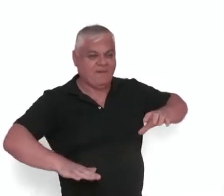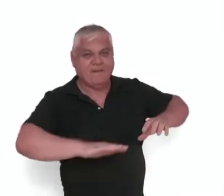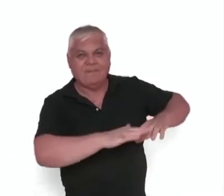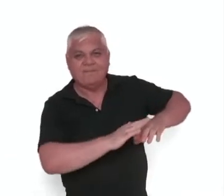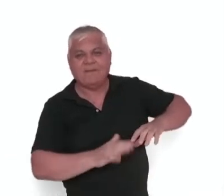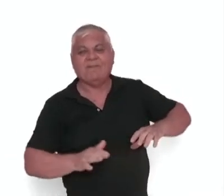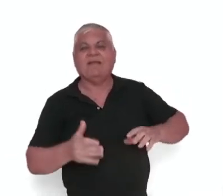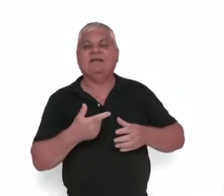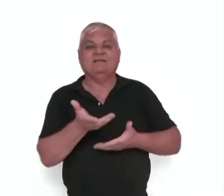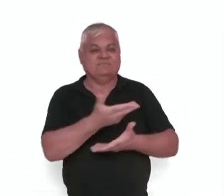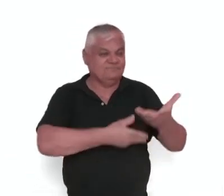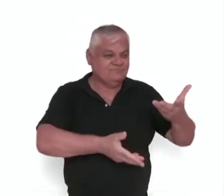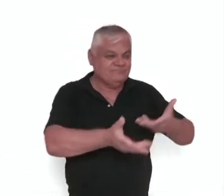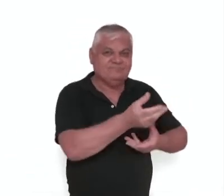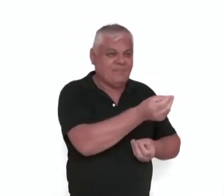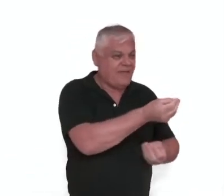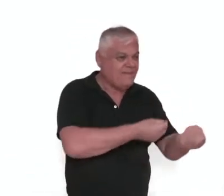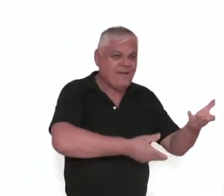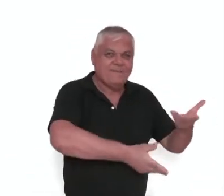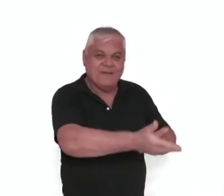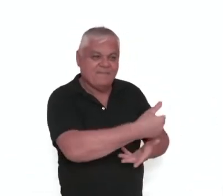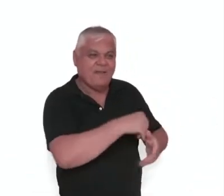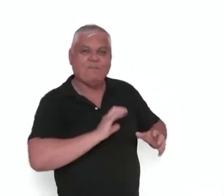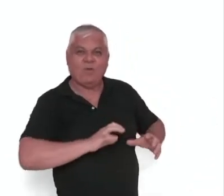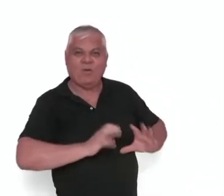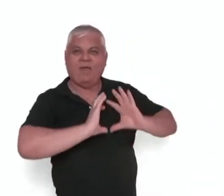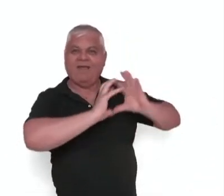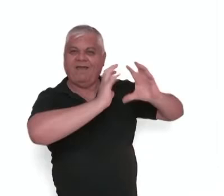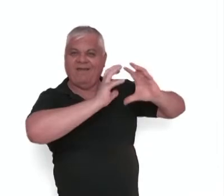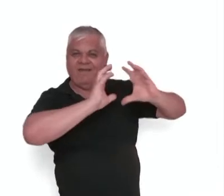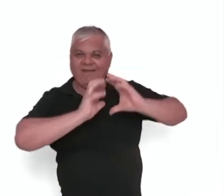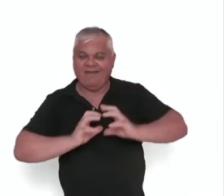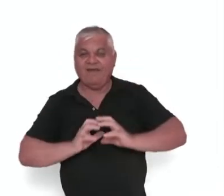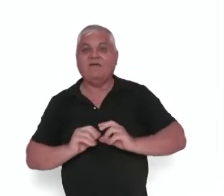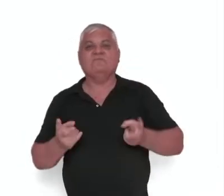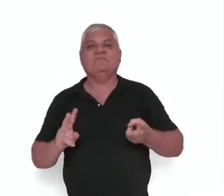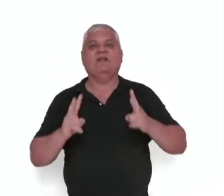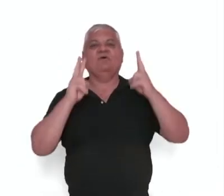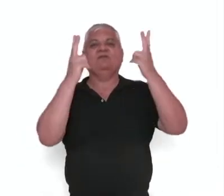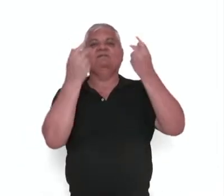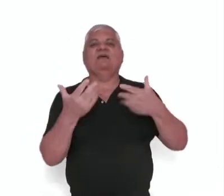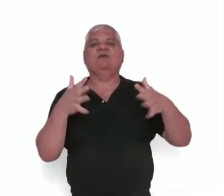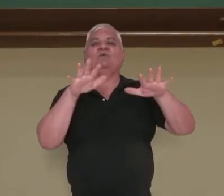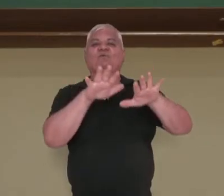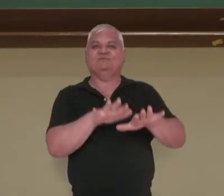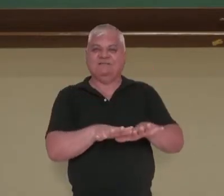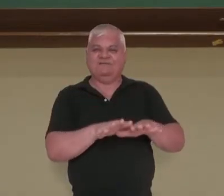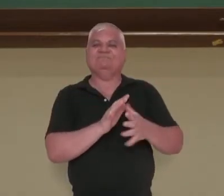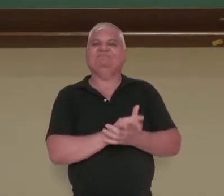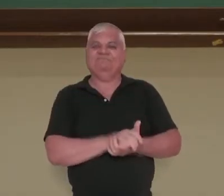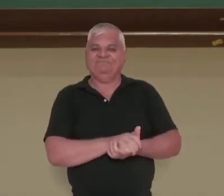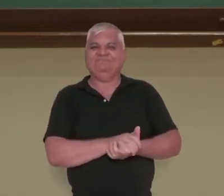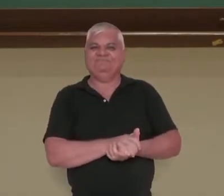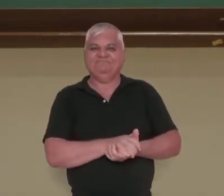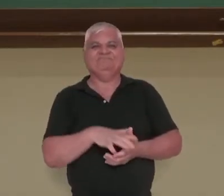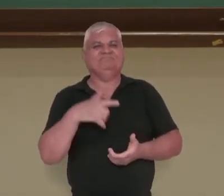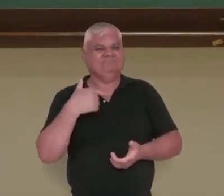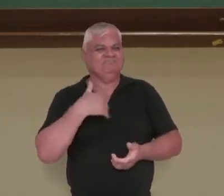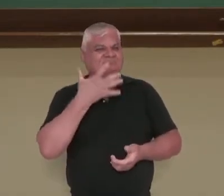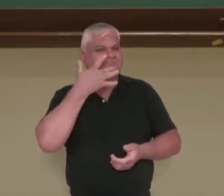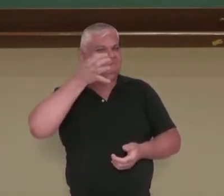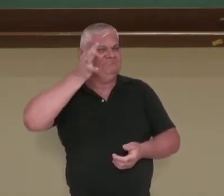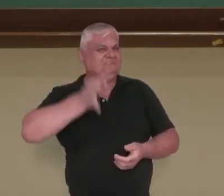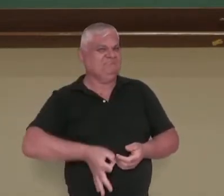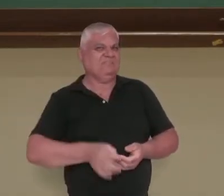valioso para ser implementado nas aulas de educação física, pois valoriza a inclusão de todos. E eu aposto para vocês que mesmo